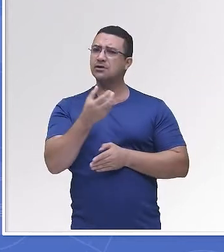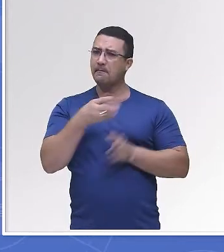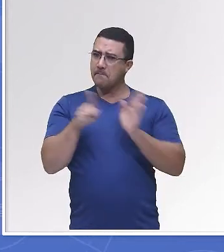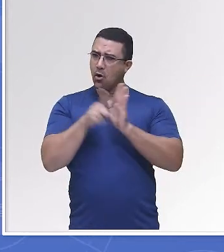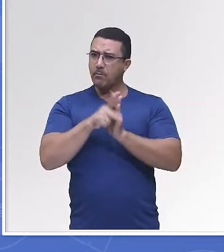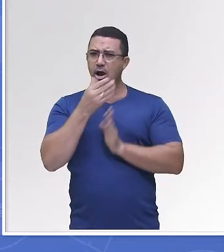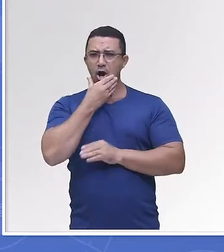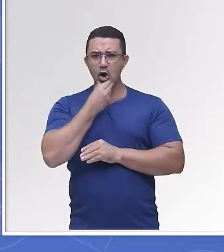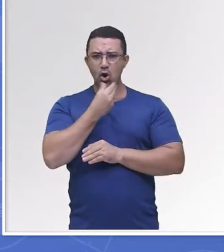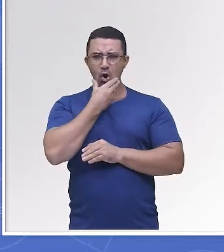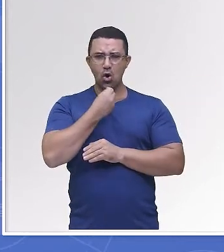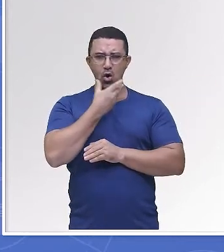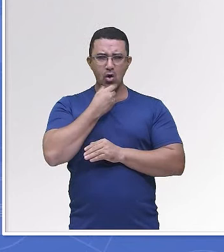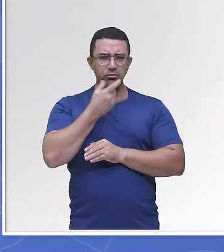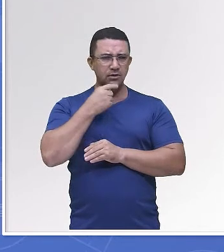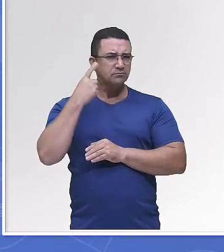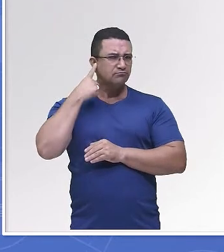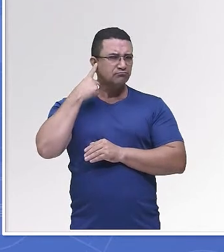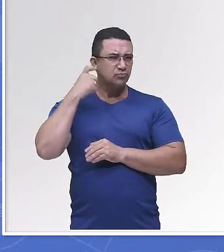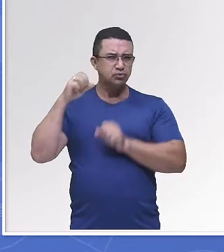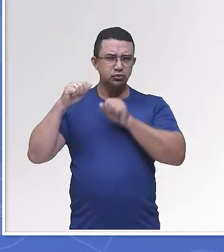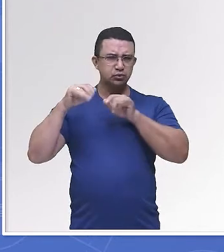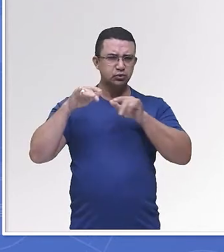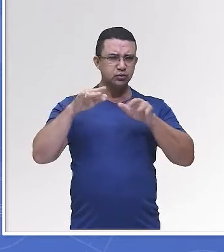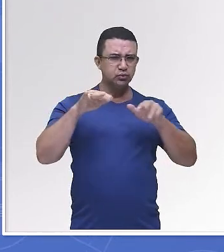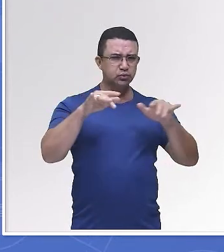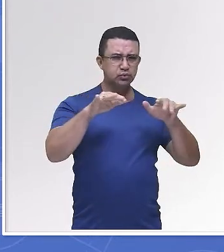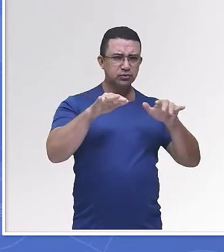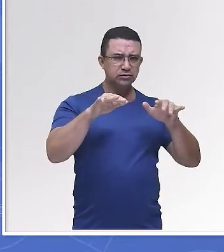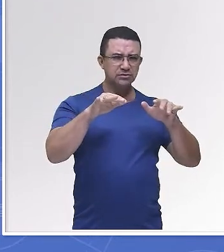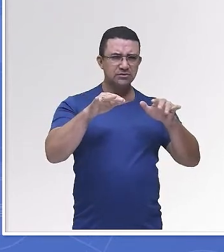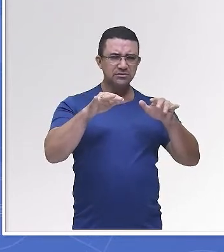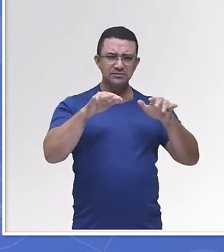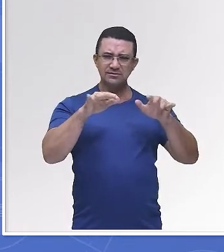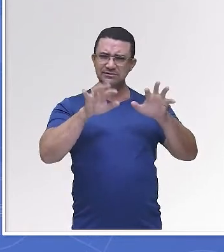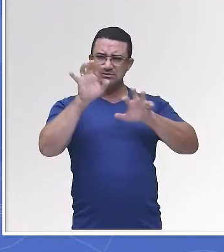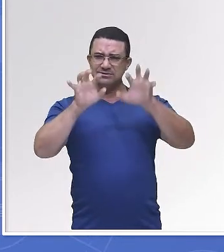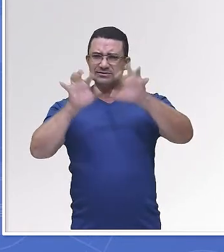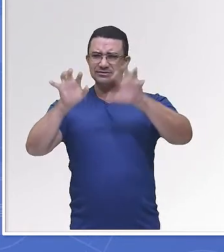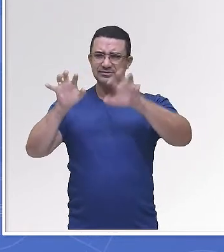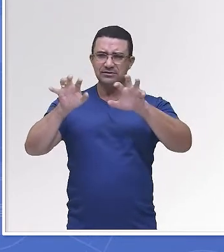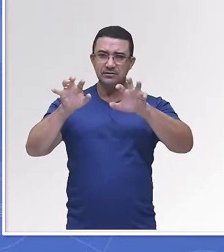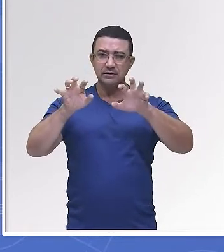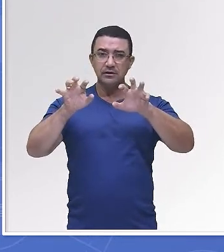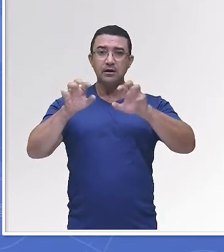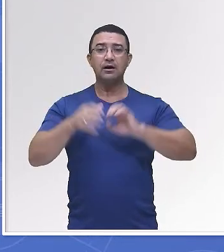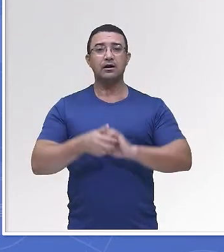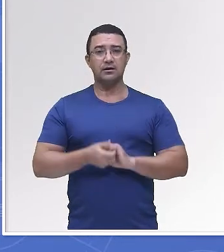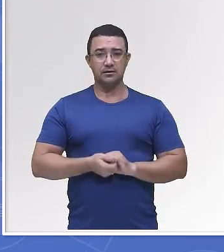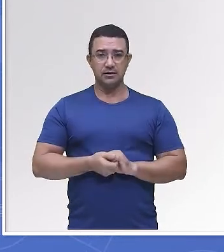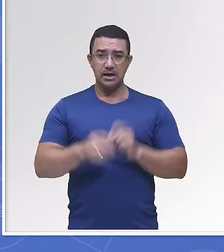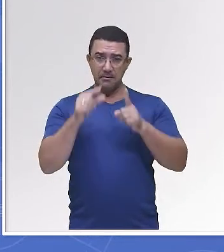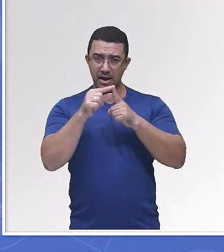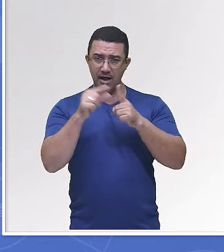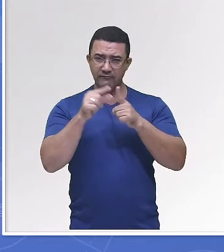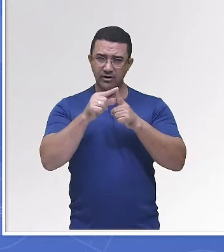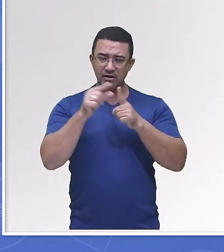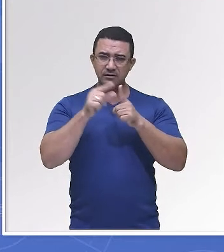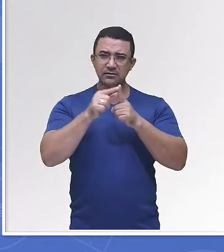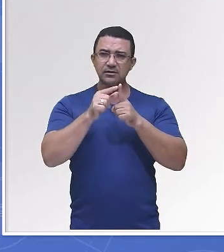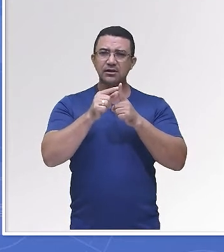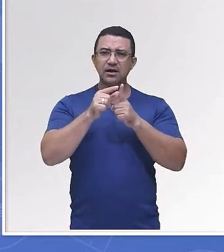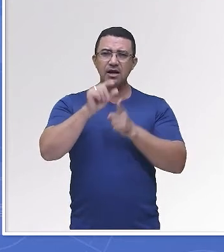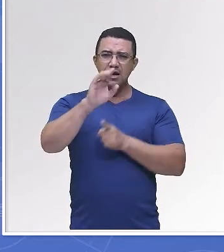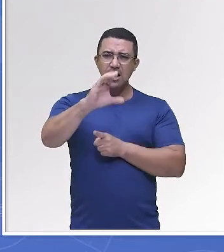que rebentou sonora em meio de vozes exaltadas. E a palavra cabrito saltou dentre as outras